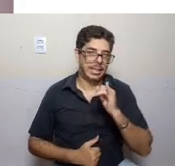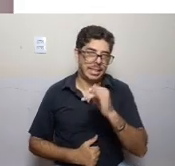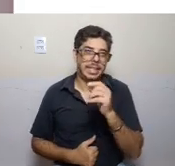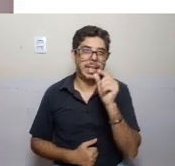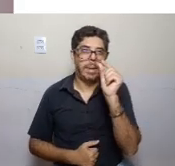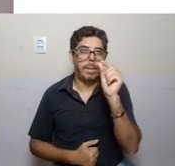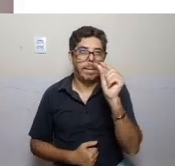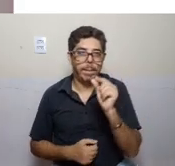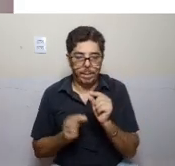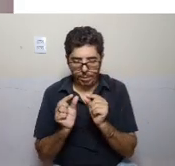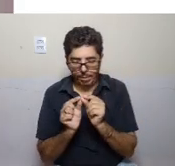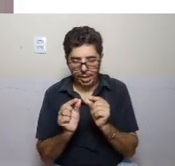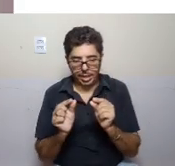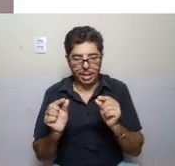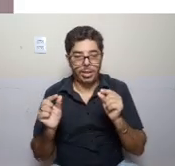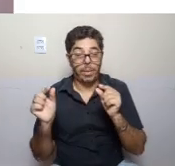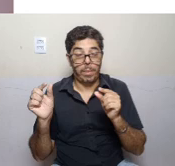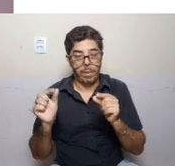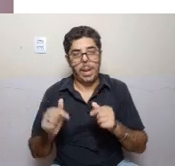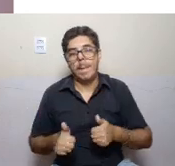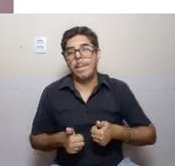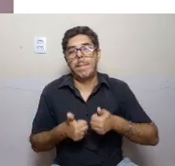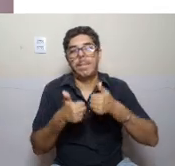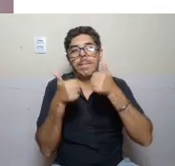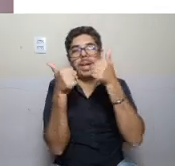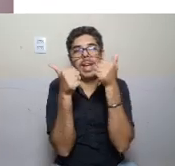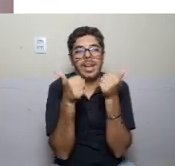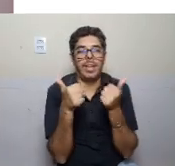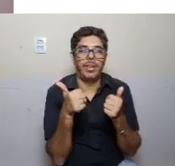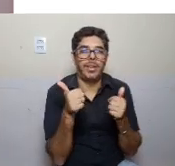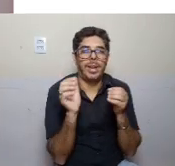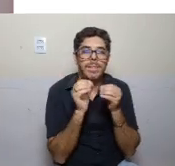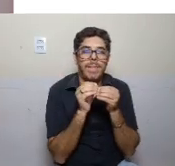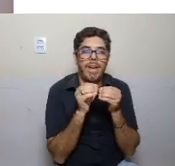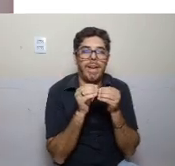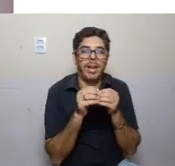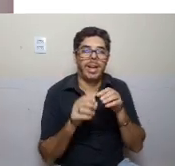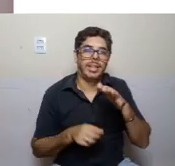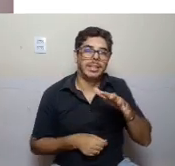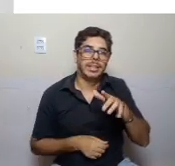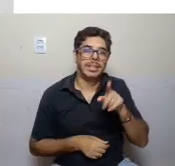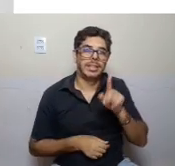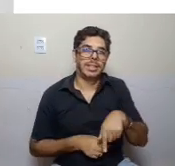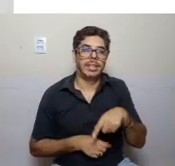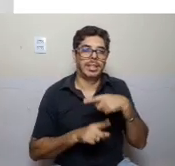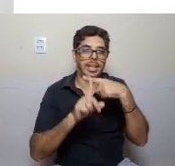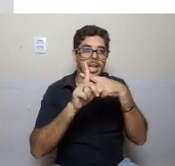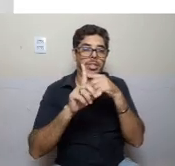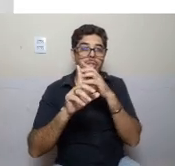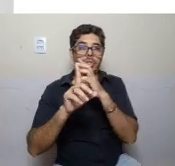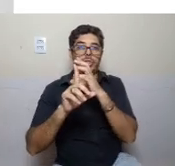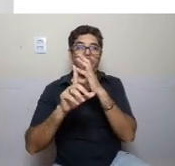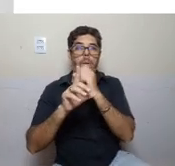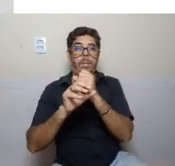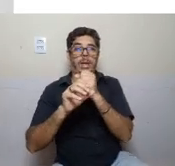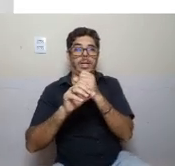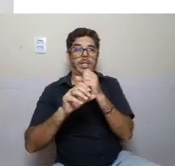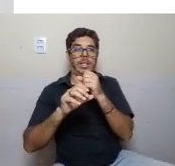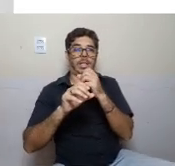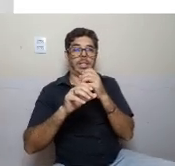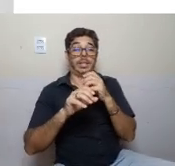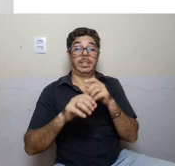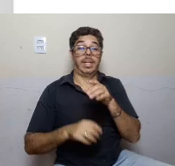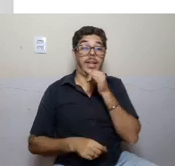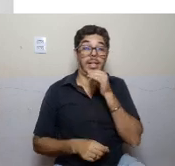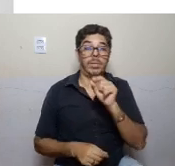Mas quanto menor for o elemento de comprimento, melhor será a aproximação para a soma, ou melhor, para a integral do